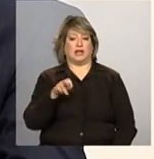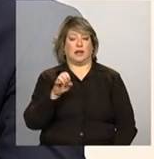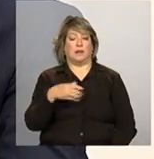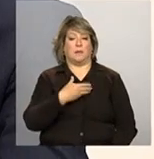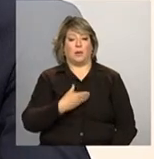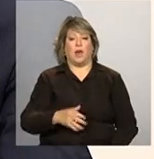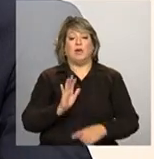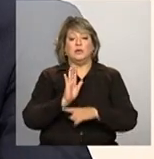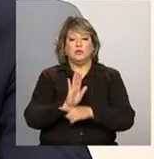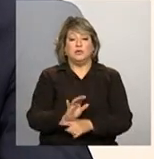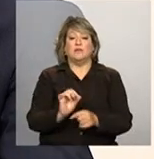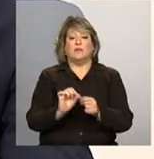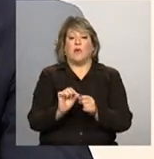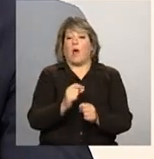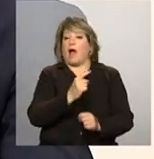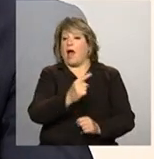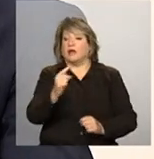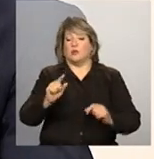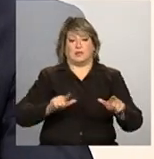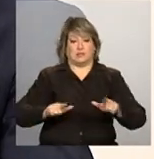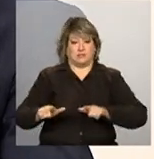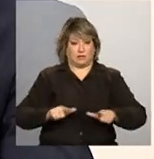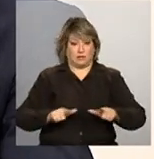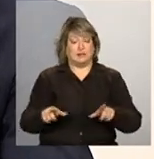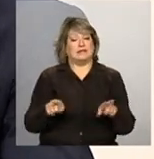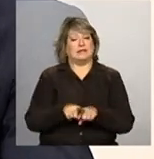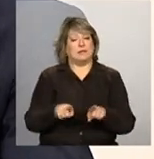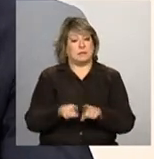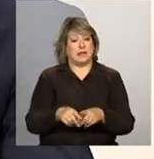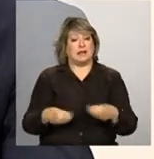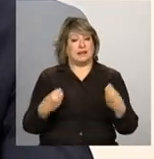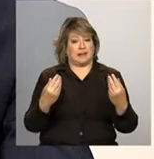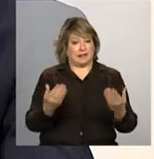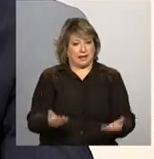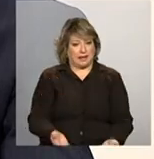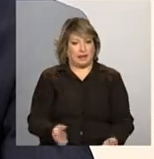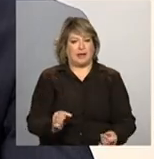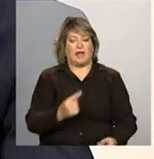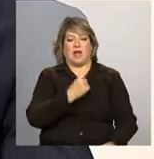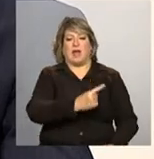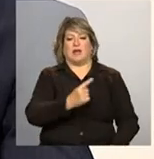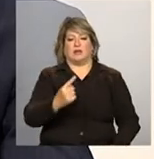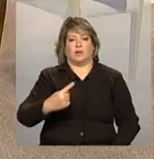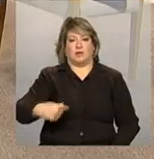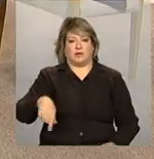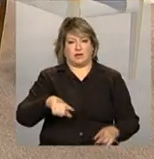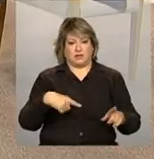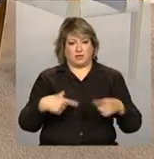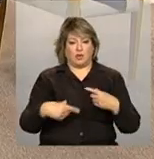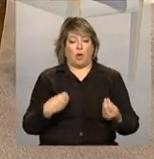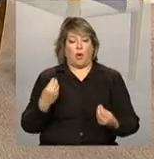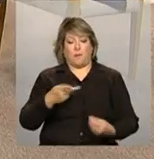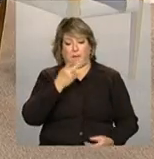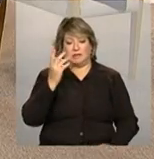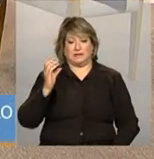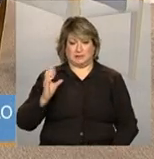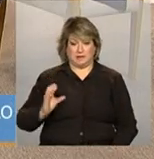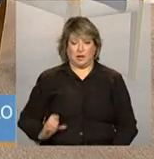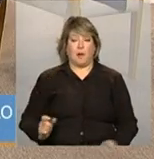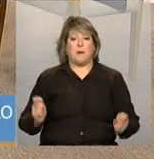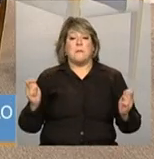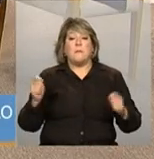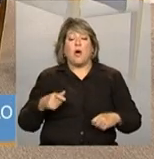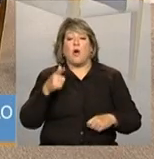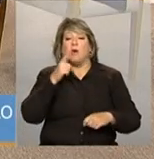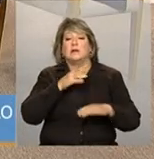execução de cada uma das ações e traz também para cada uma das ações, como o cidadão, como a pessoa pode acessar o